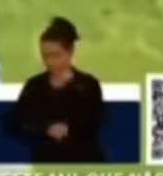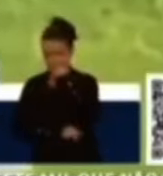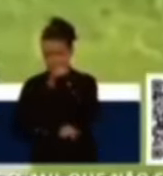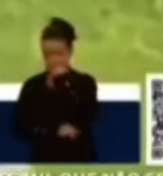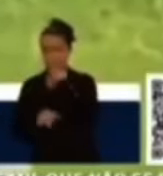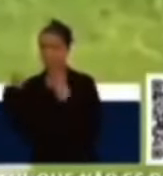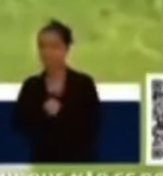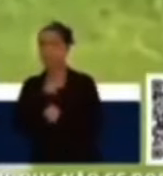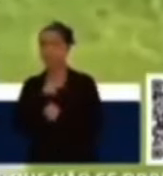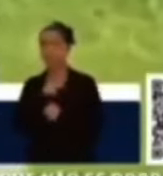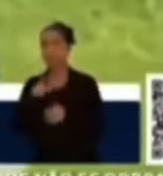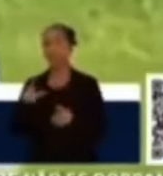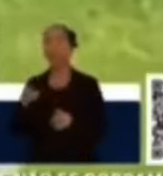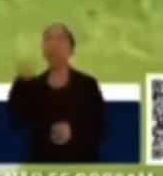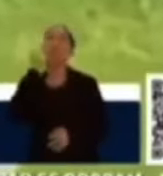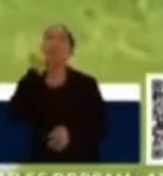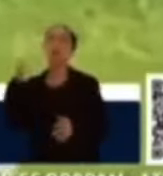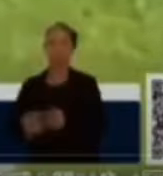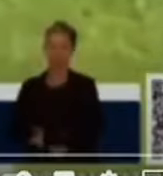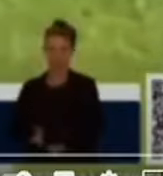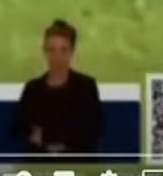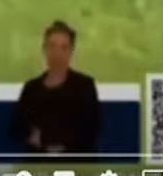ganhou na loteria esportiva.